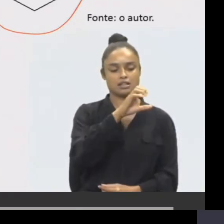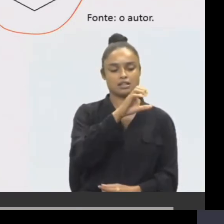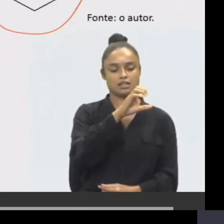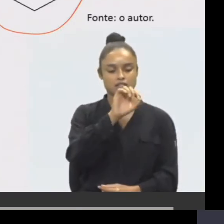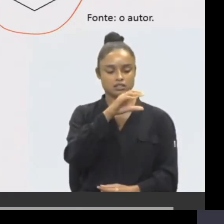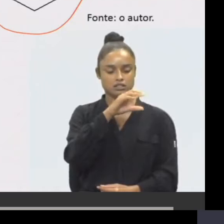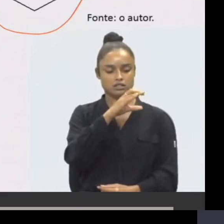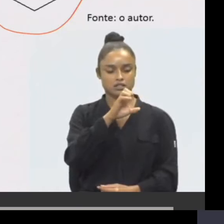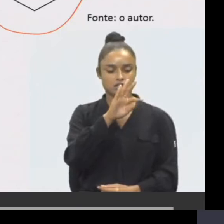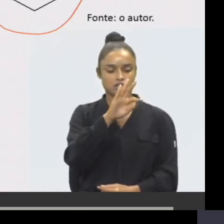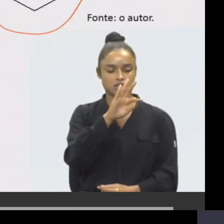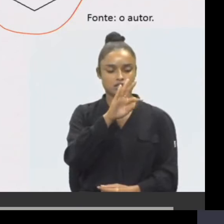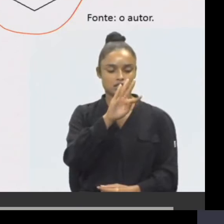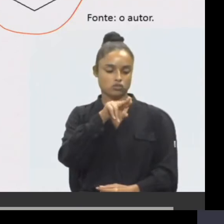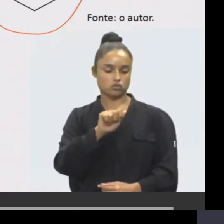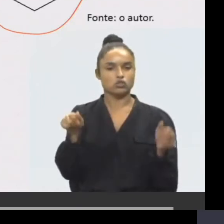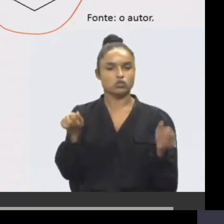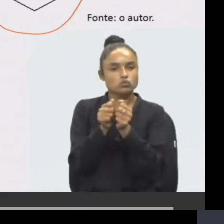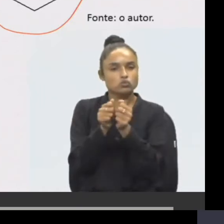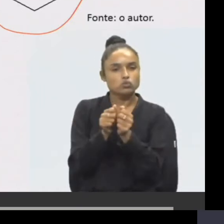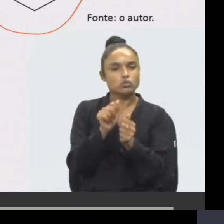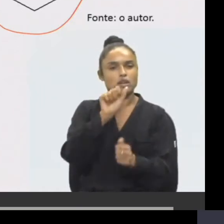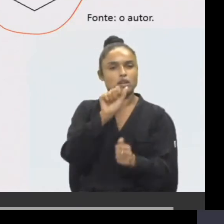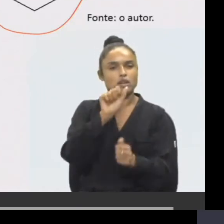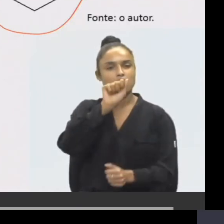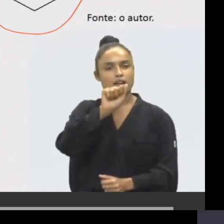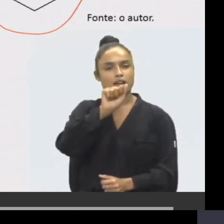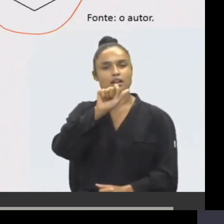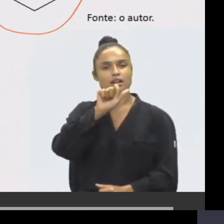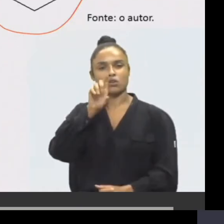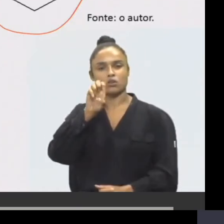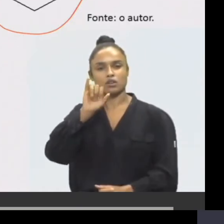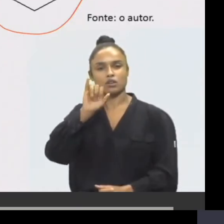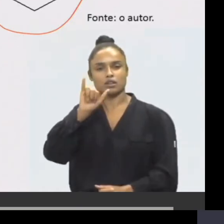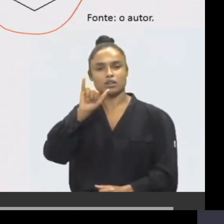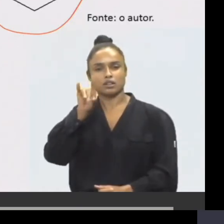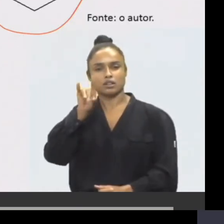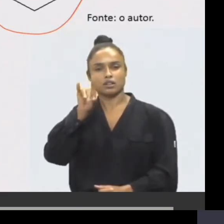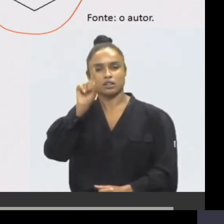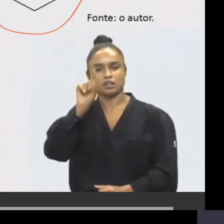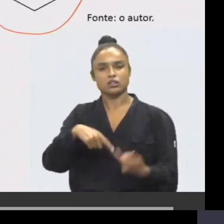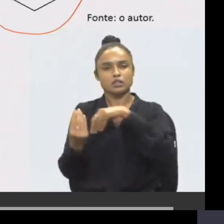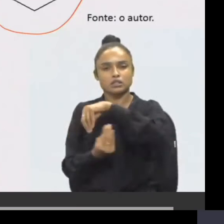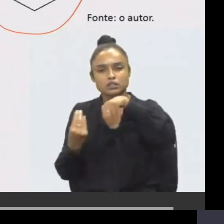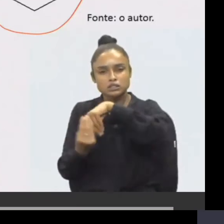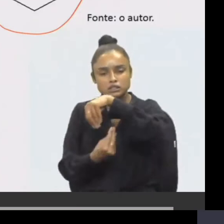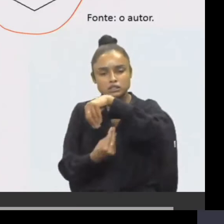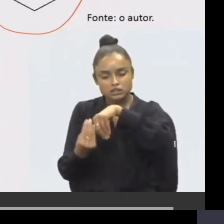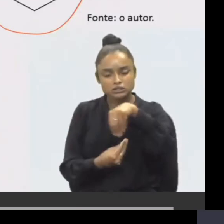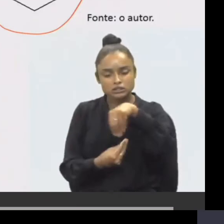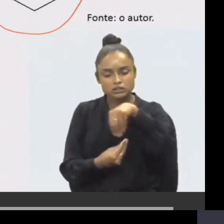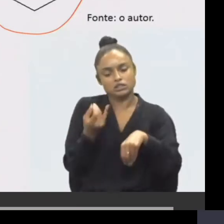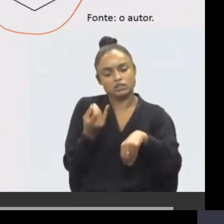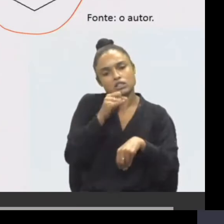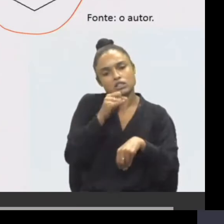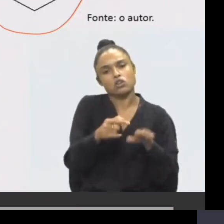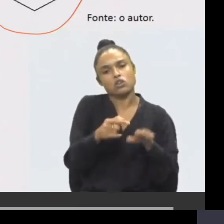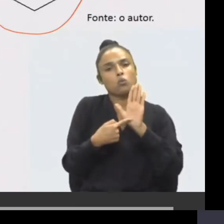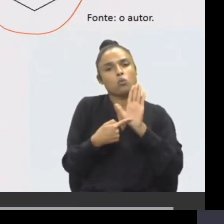aldeído, e eu vou reagir esses compostos com o bisulfito, se tiver então a presença de cetona e aldeído, ele